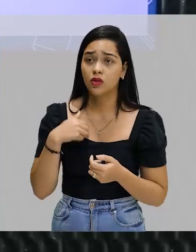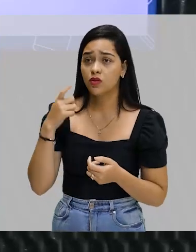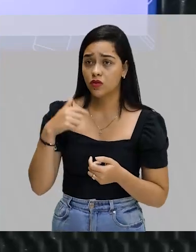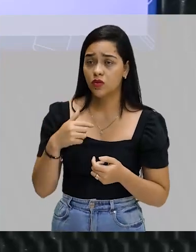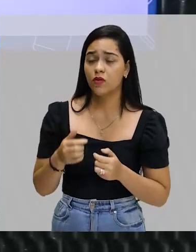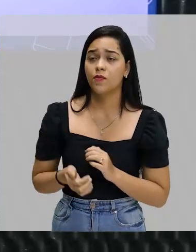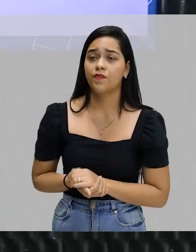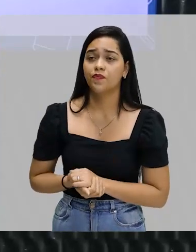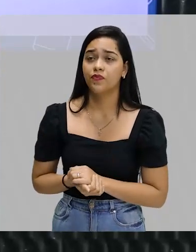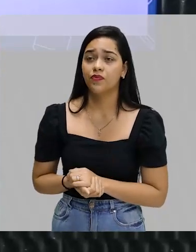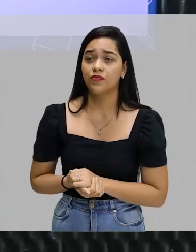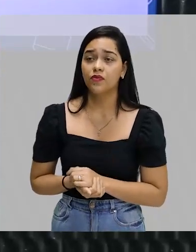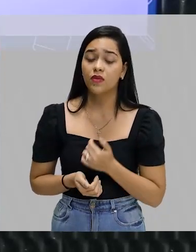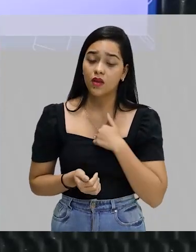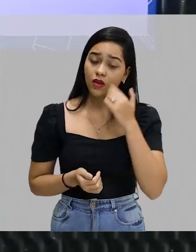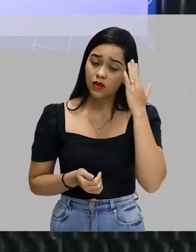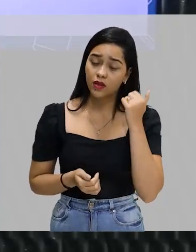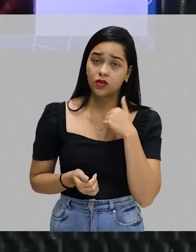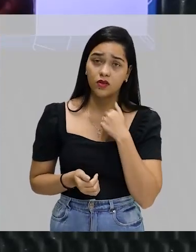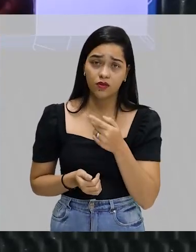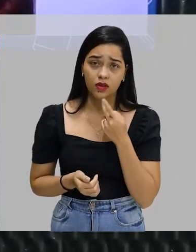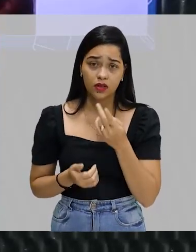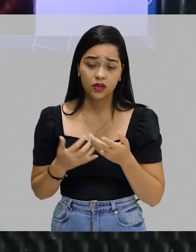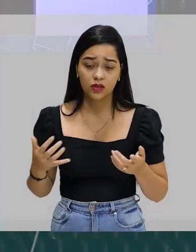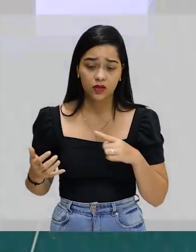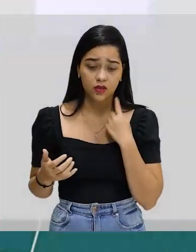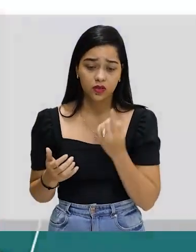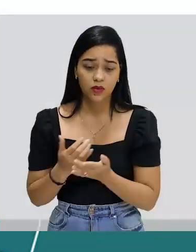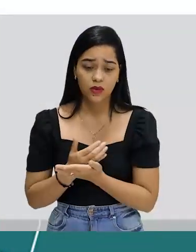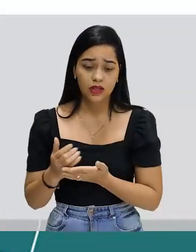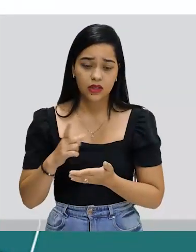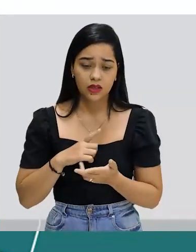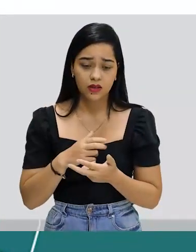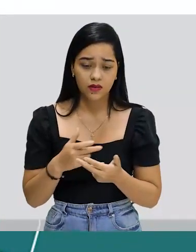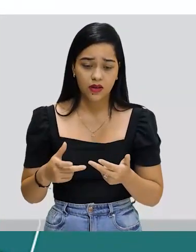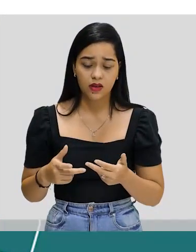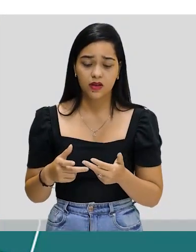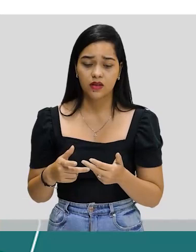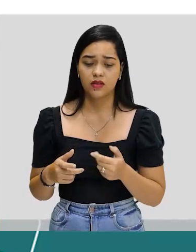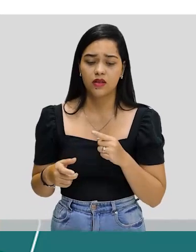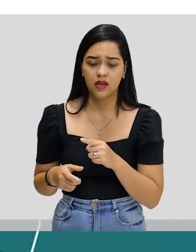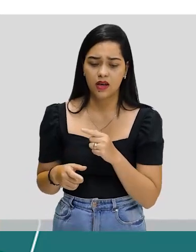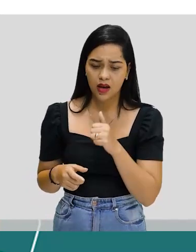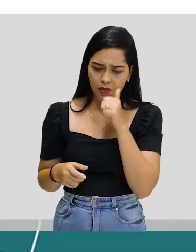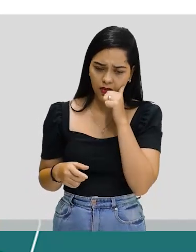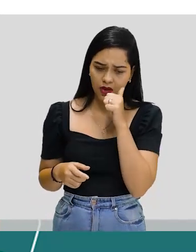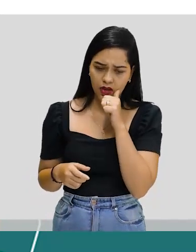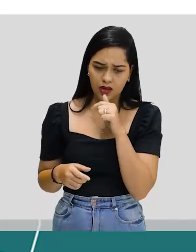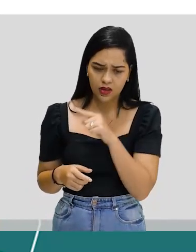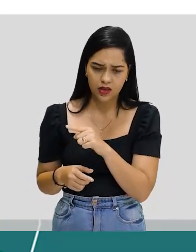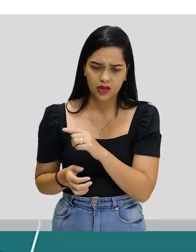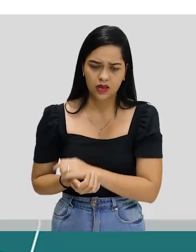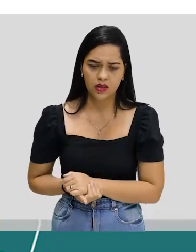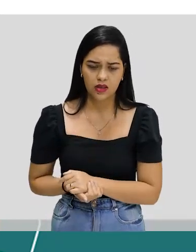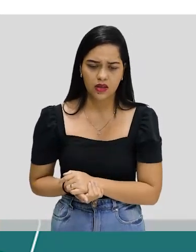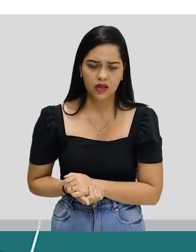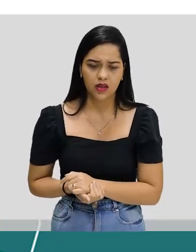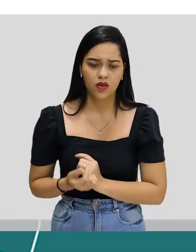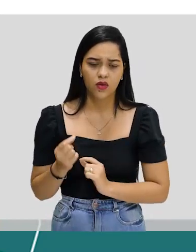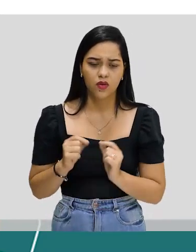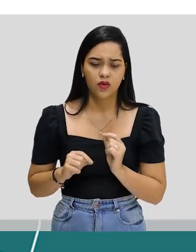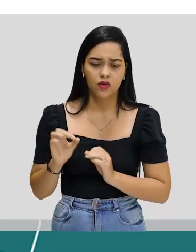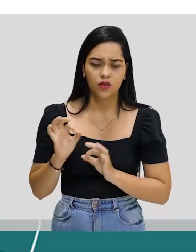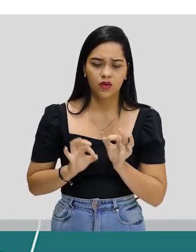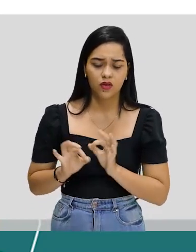barrista em relação a isso. E sei o que eu estou falando. Então, na hora que a gente começa a estabelecer padrões de beleza, né, será que a mulher é uma boneca de plástico que se